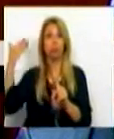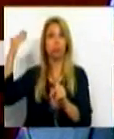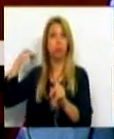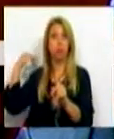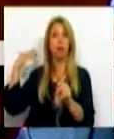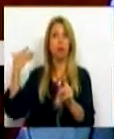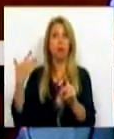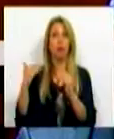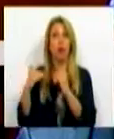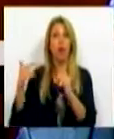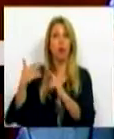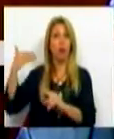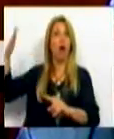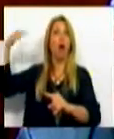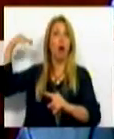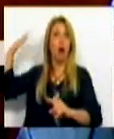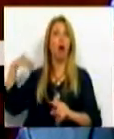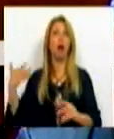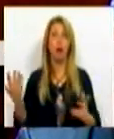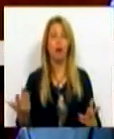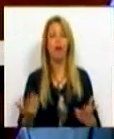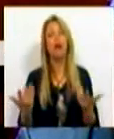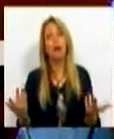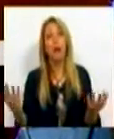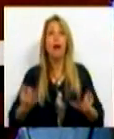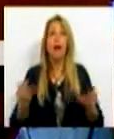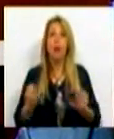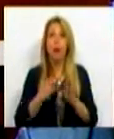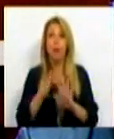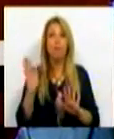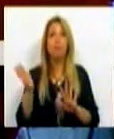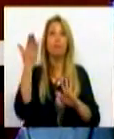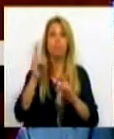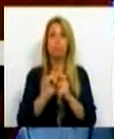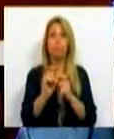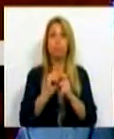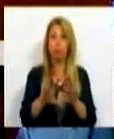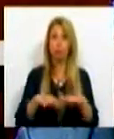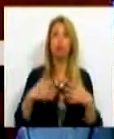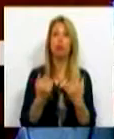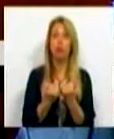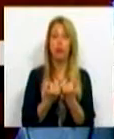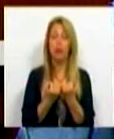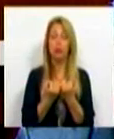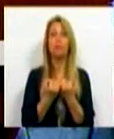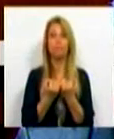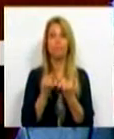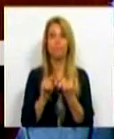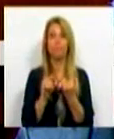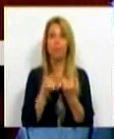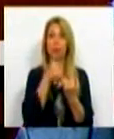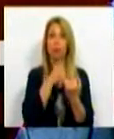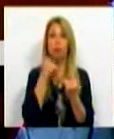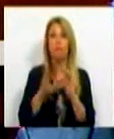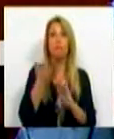é verdade nas principais prestações sociais, naquelas que mais sofreram com o